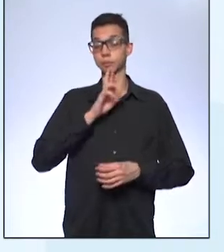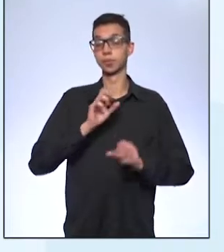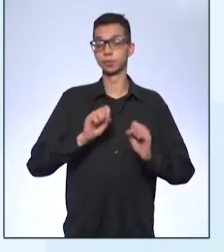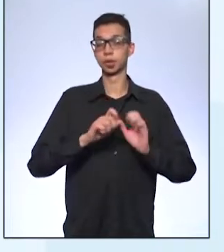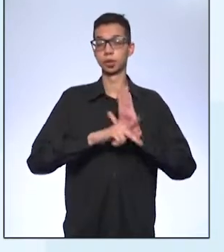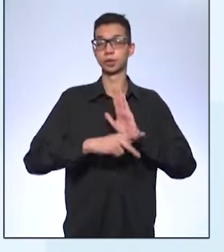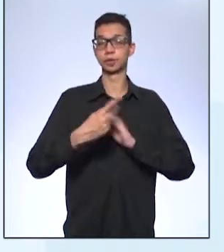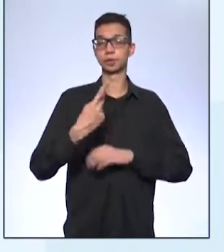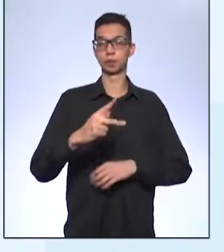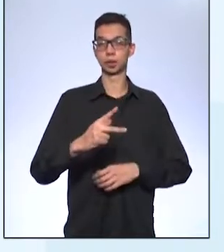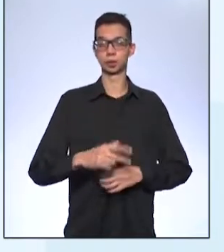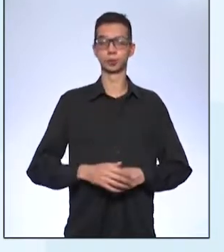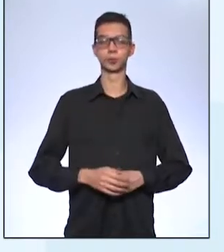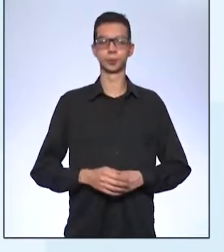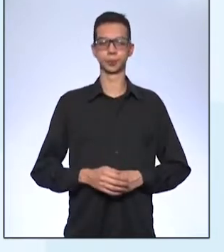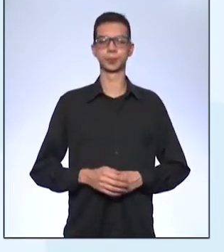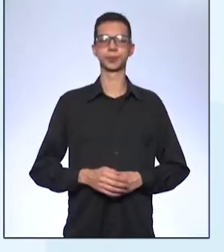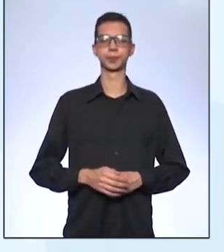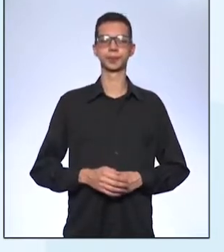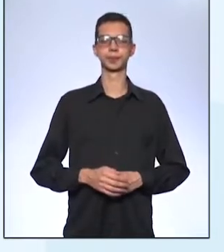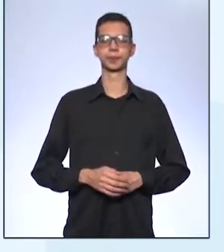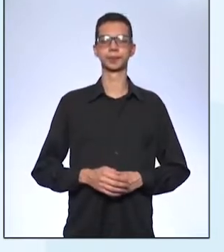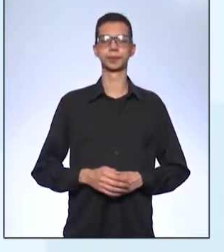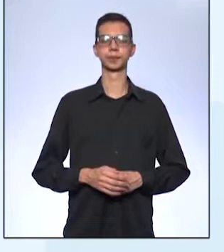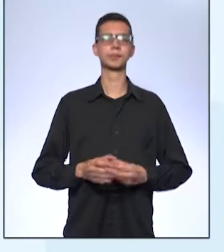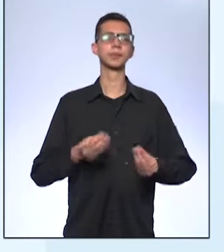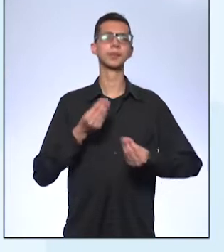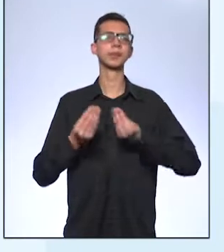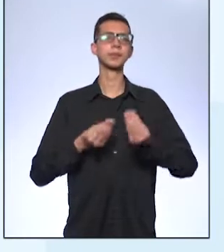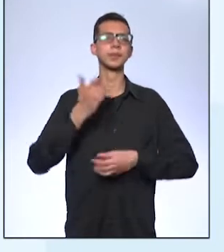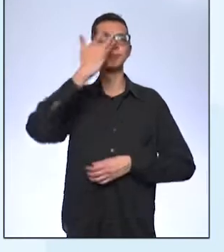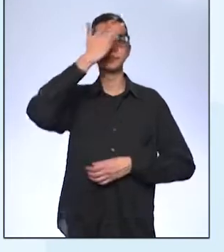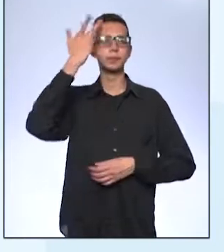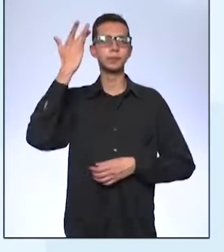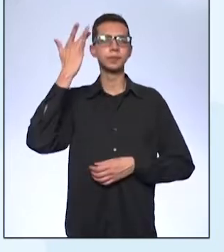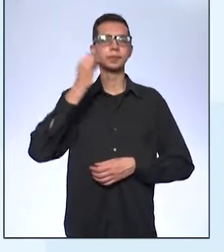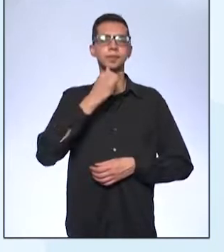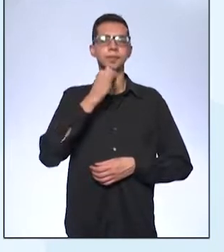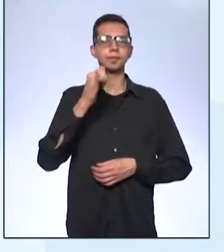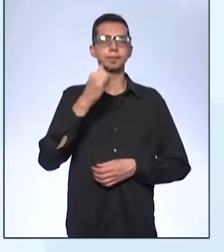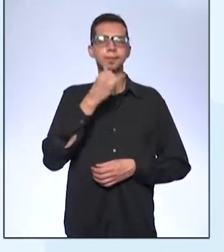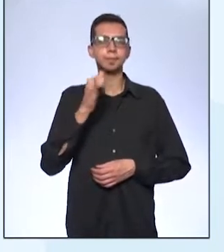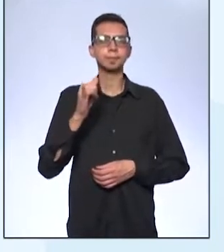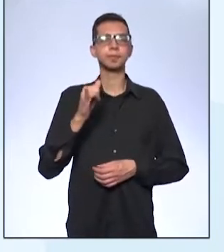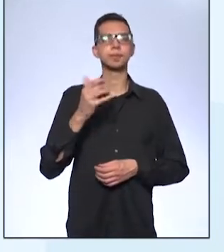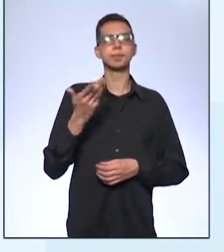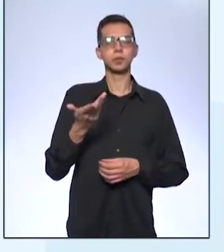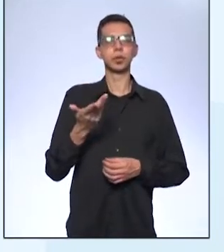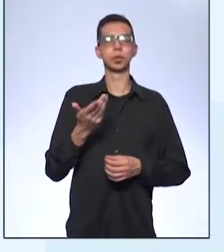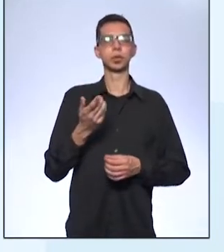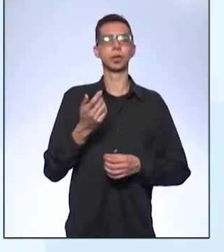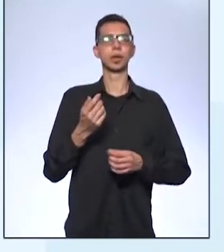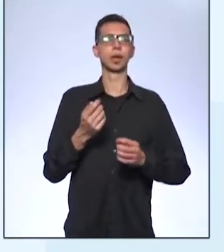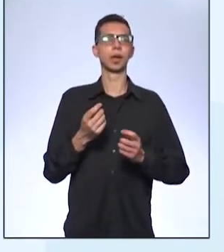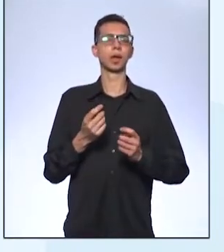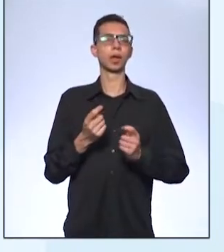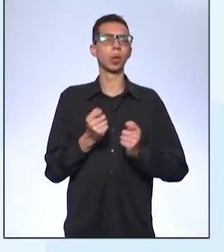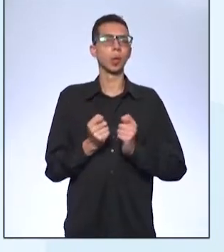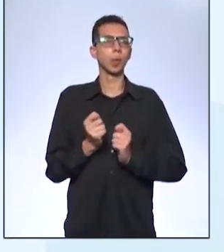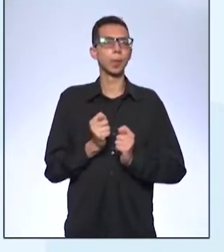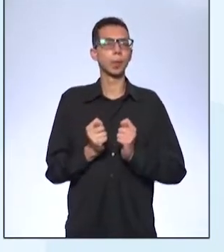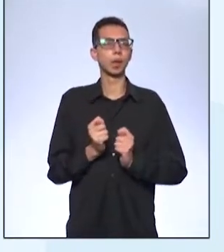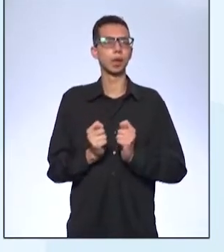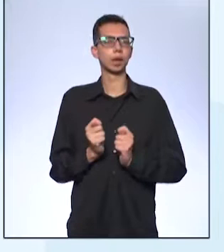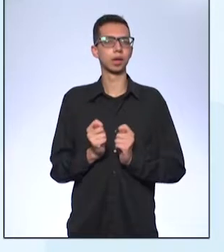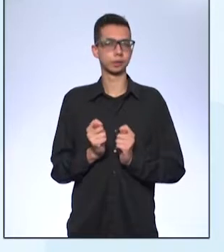Why should people save energy? Como que as pessoas podem economizar energia? E aí você pode responder, people should save energy because...